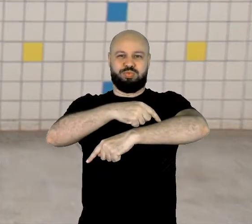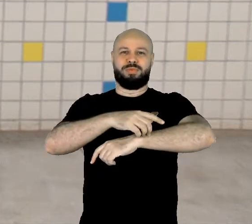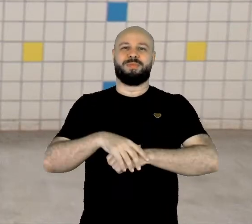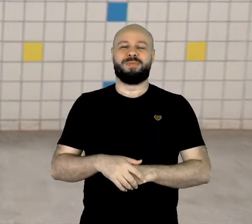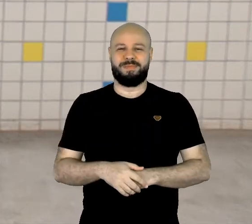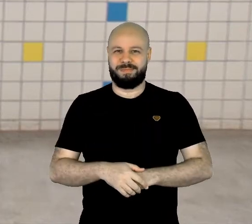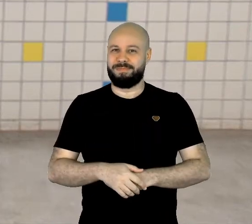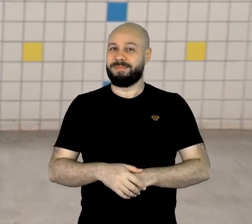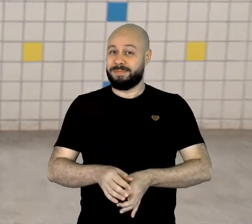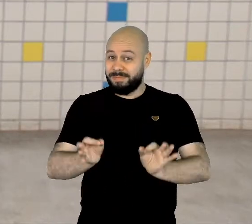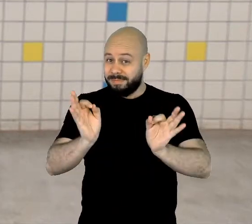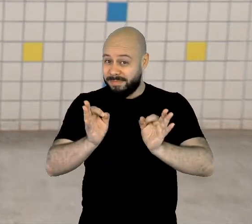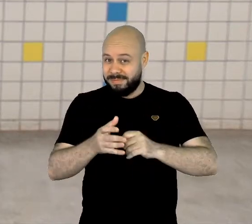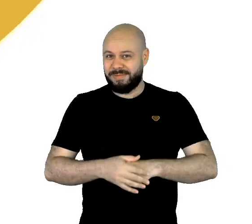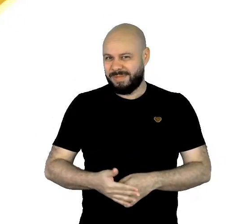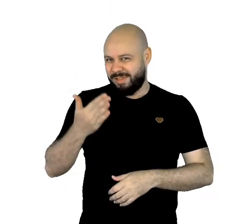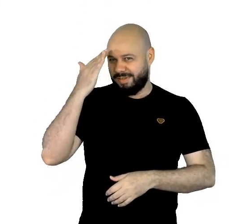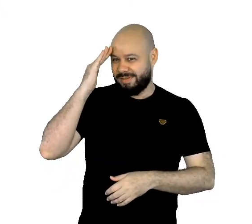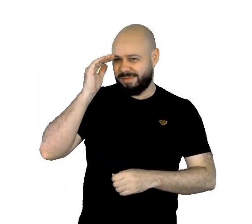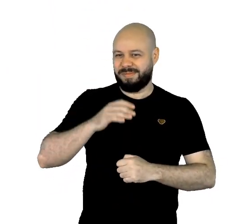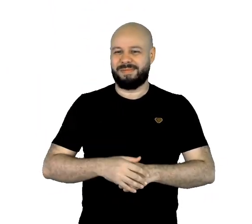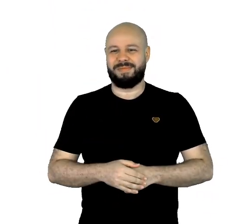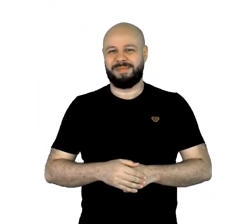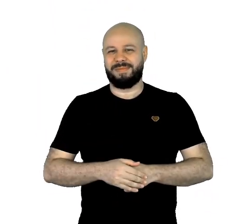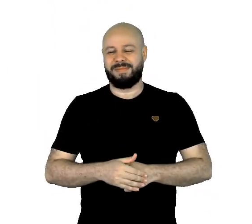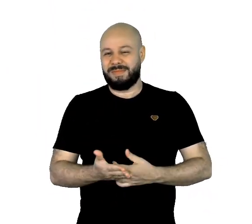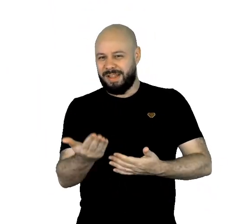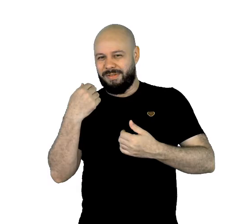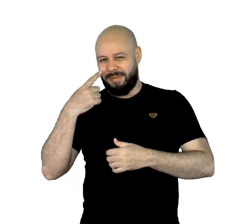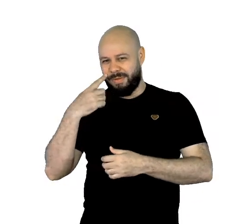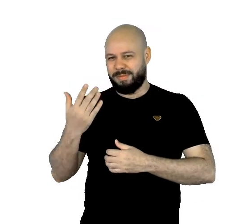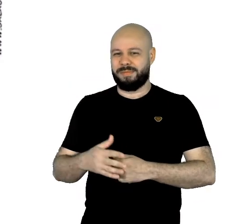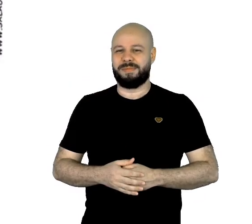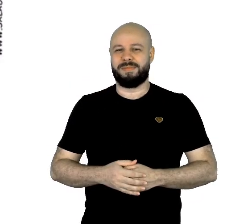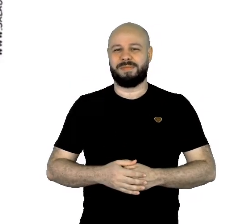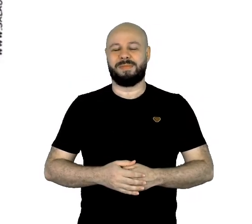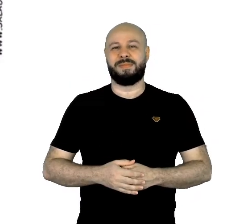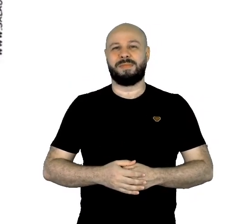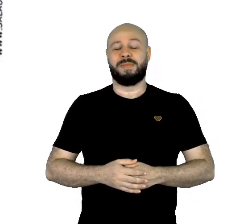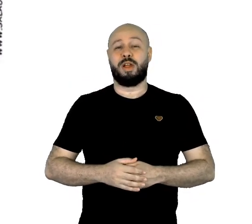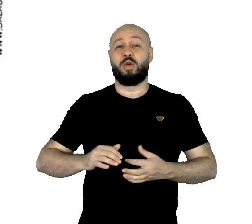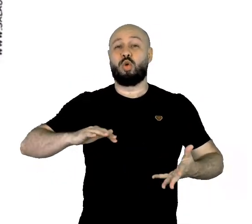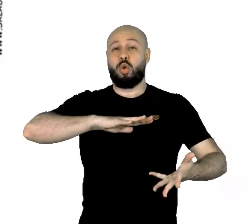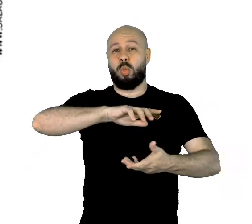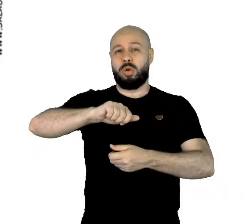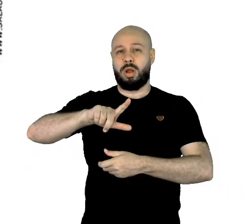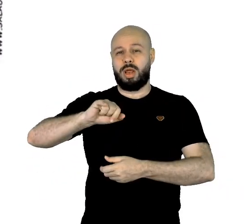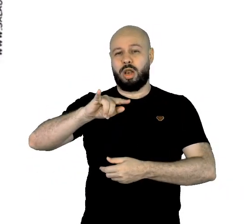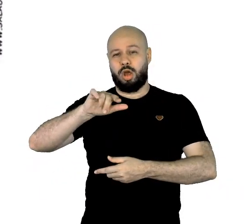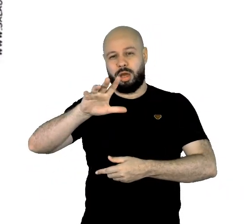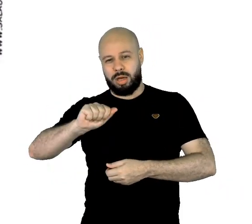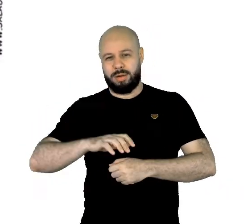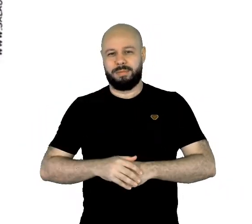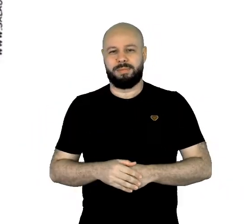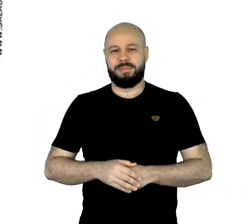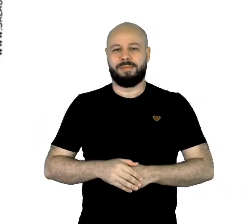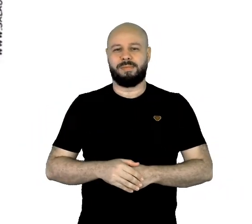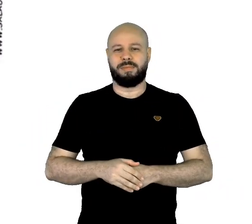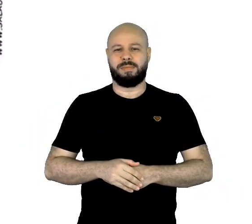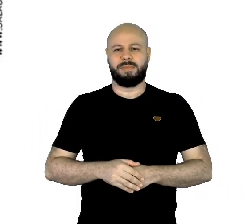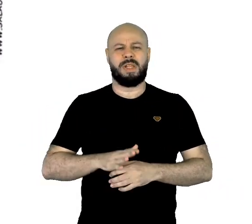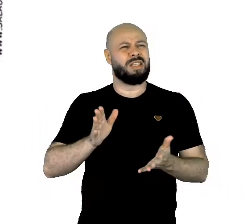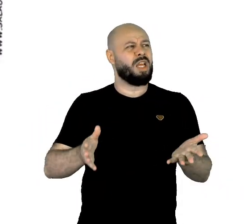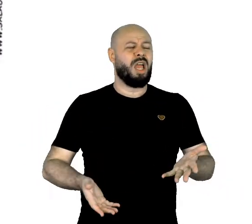contrários. Certinho? Entendido? Acompanhe, por favor. O mundo de Leloca. Já